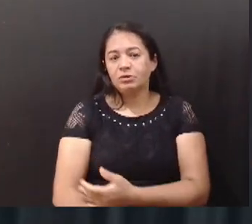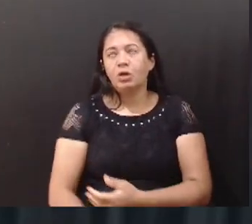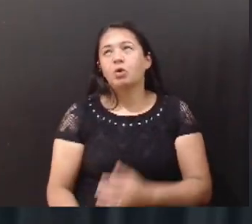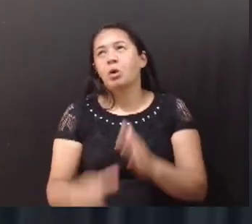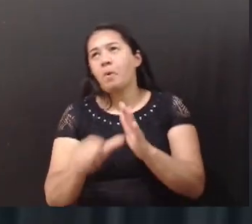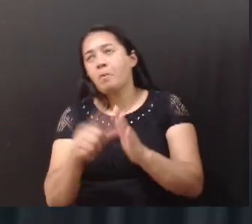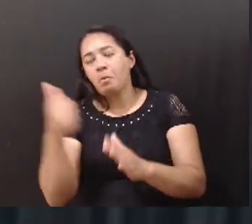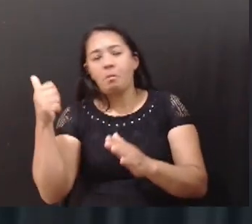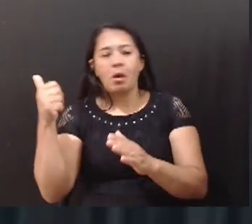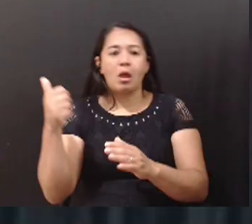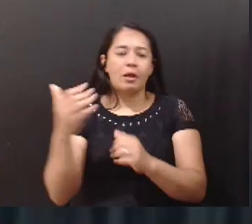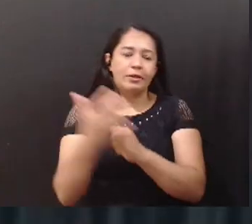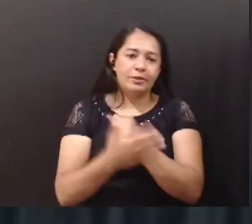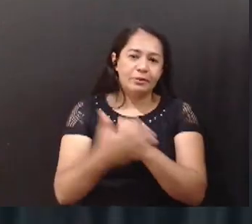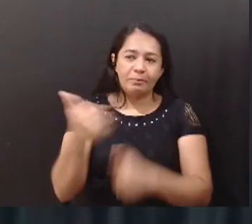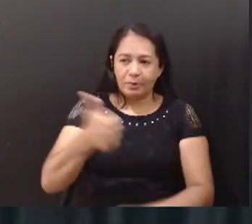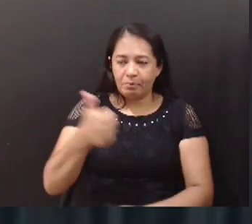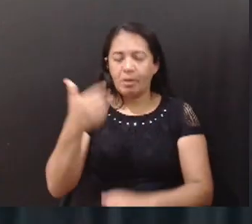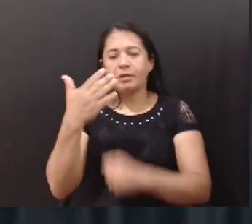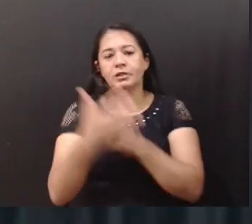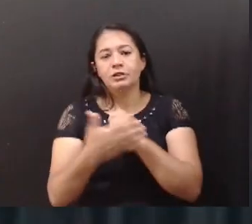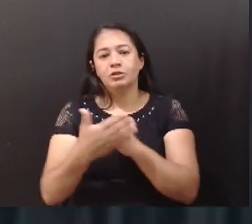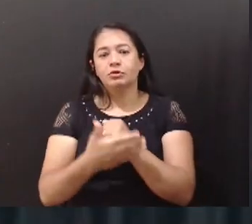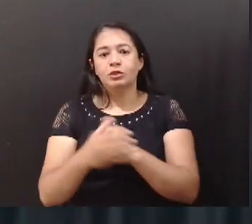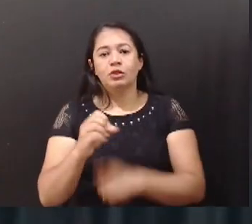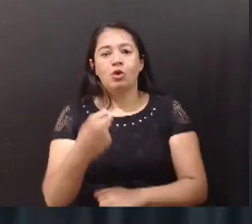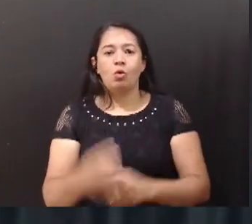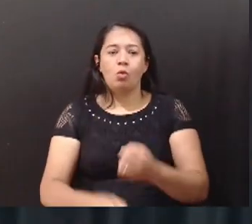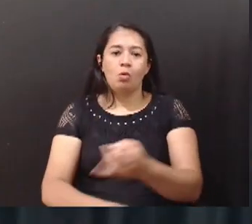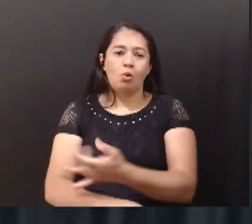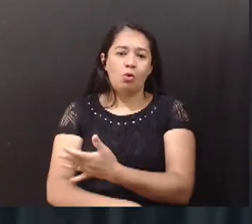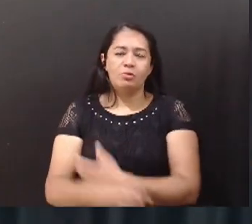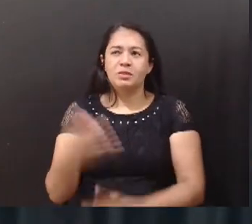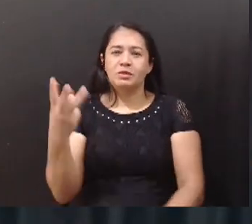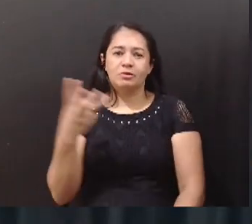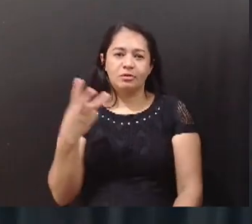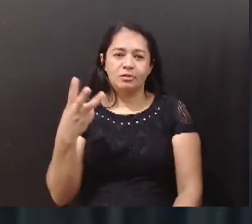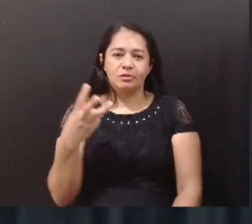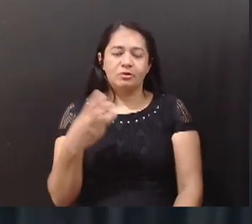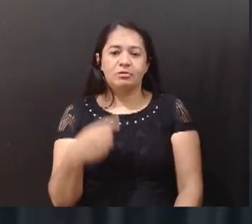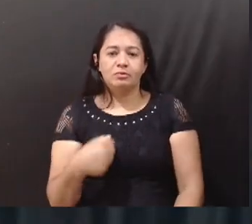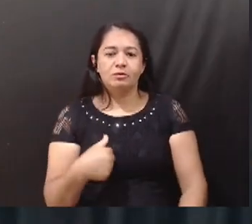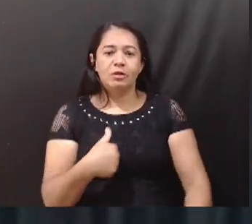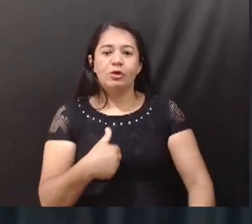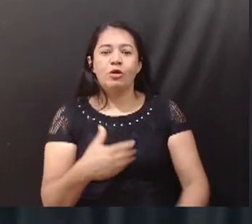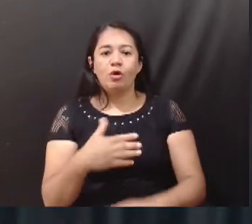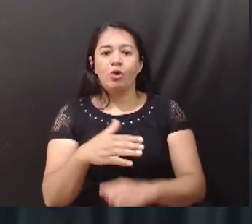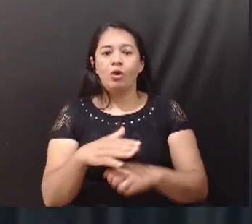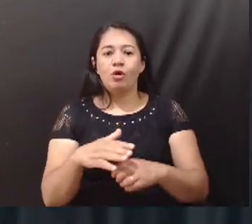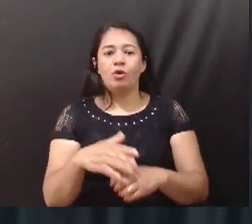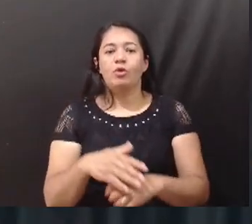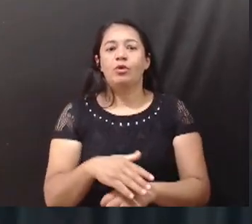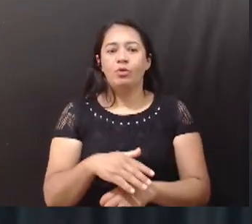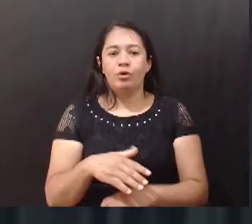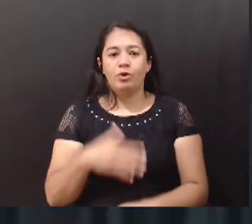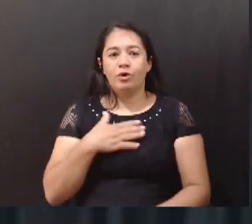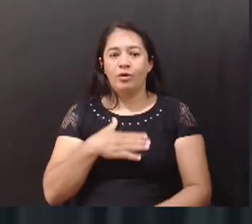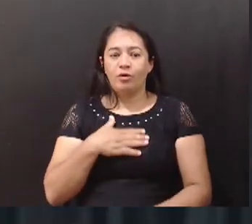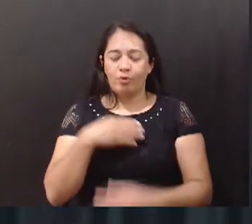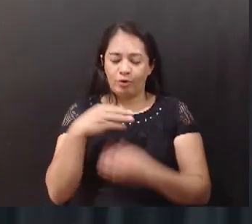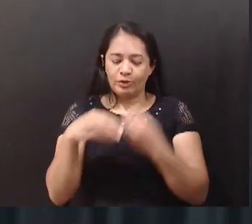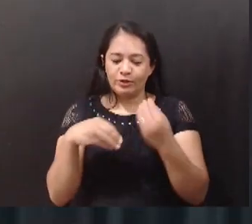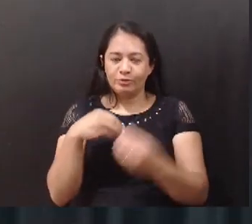colocam como emoções, tem emoções terciárias. Sim. Eu costumo gostar de fazer uma baguncinha com elas no consultório para a gente